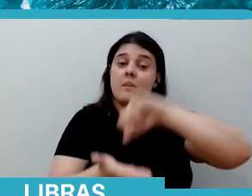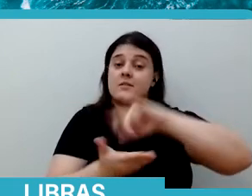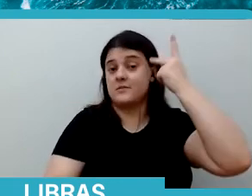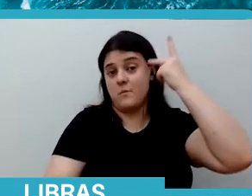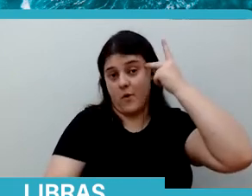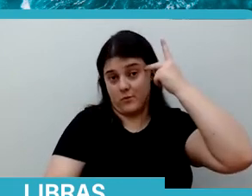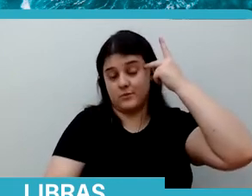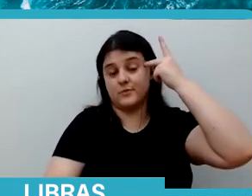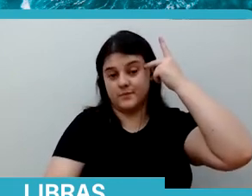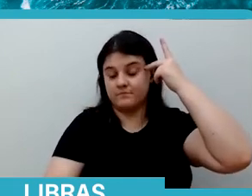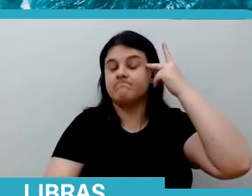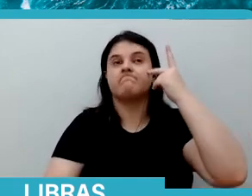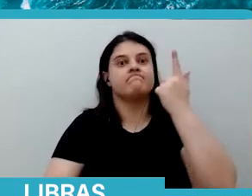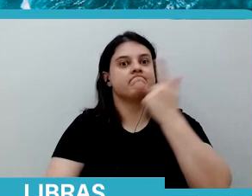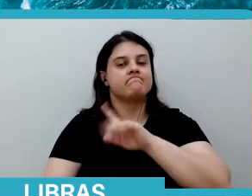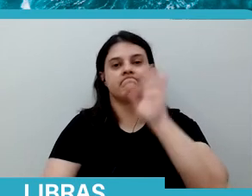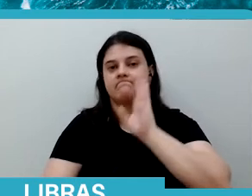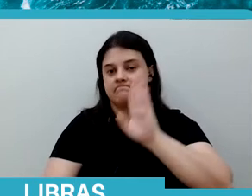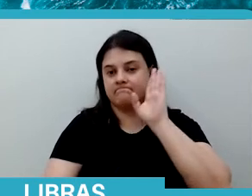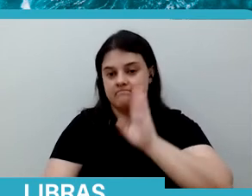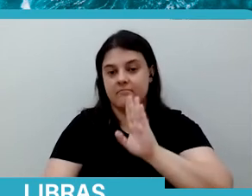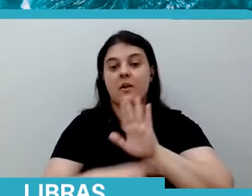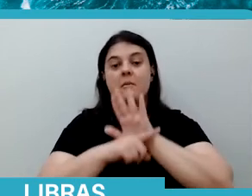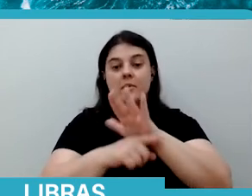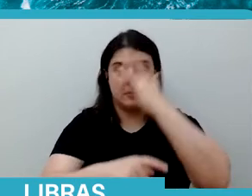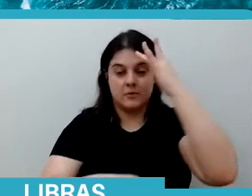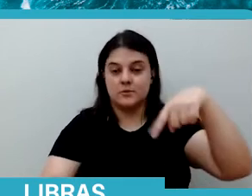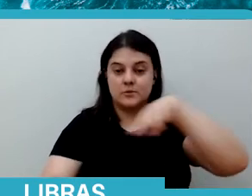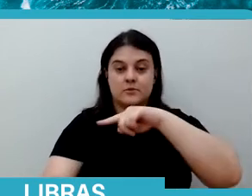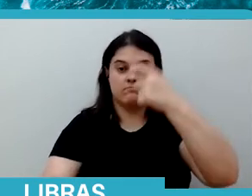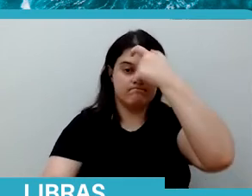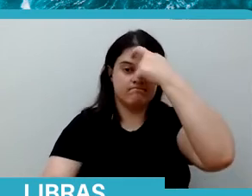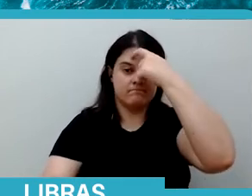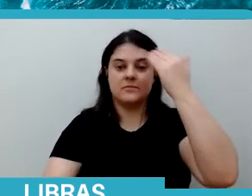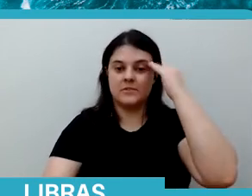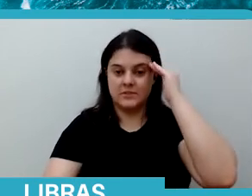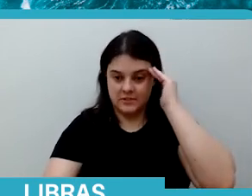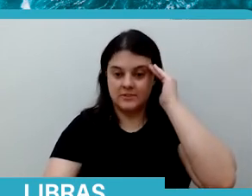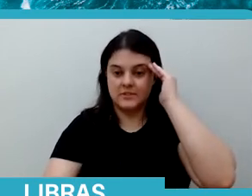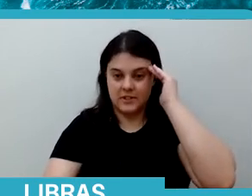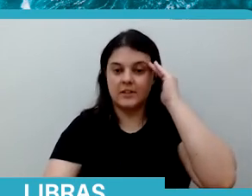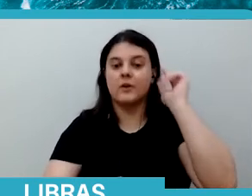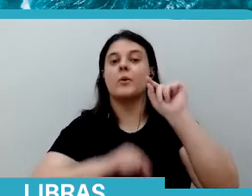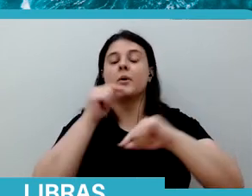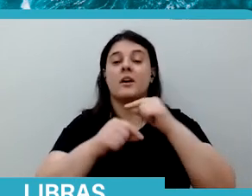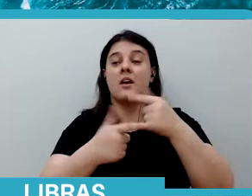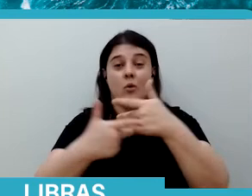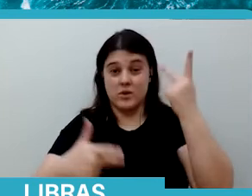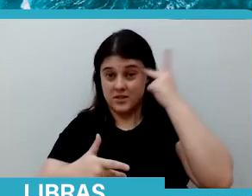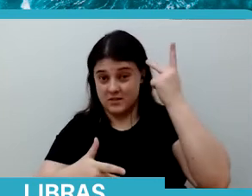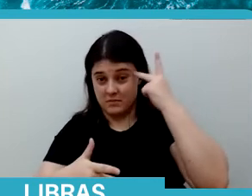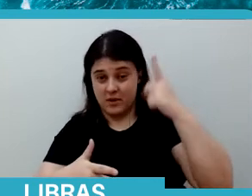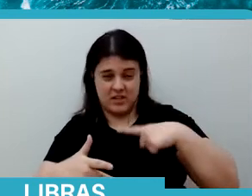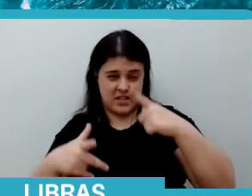fez e foi muito legal também para concientizar as pessoas que o que tá na cidade vai parar no nosso não é